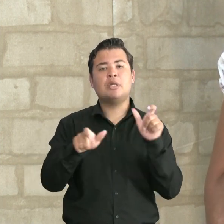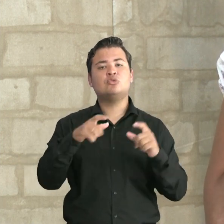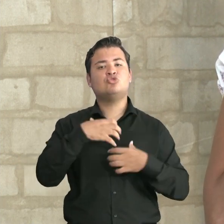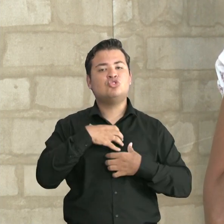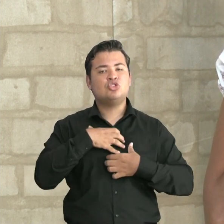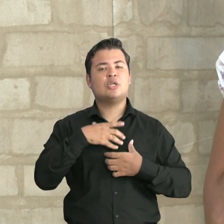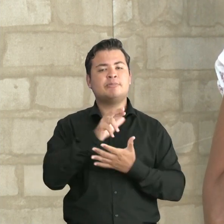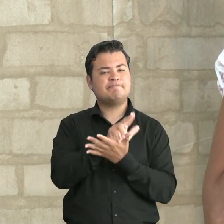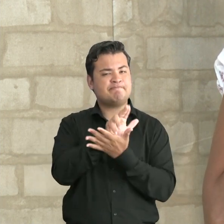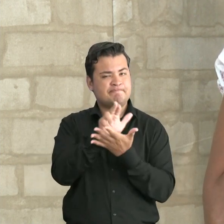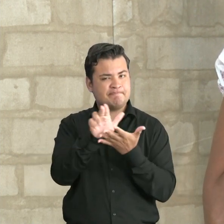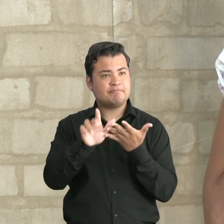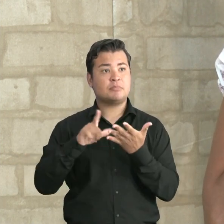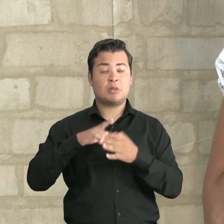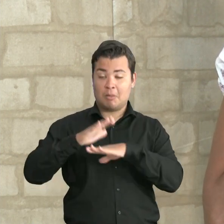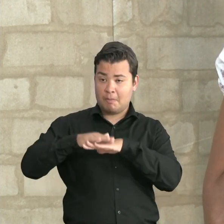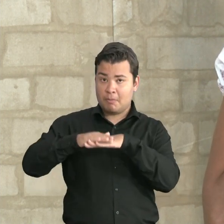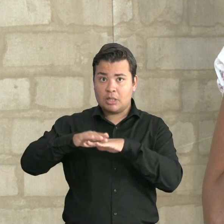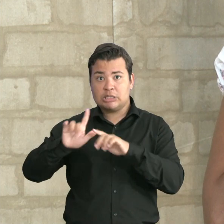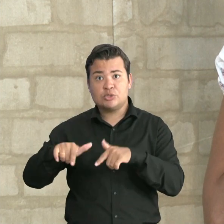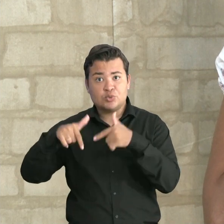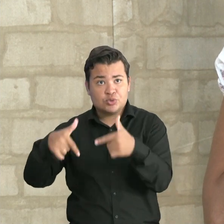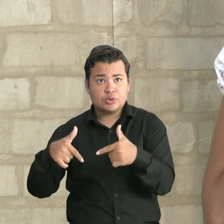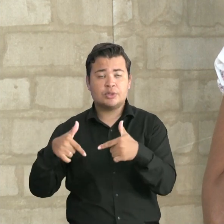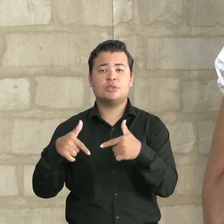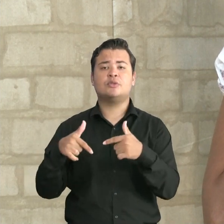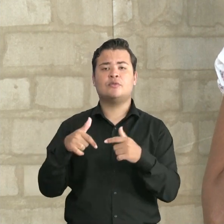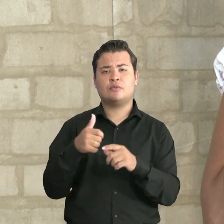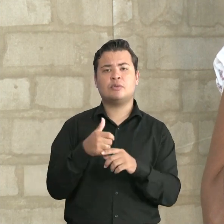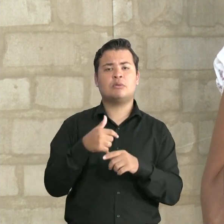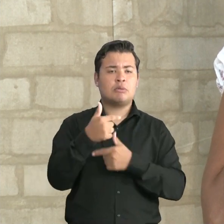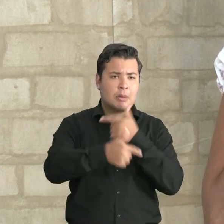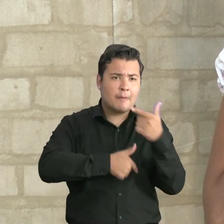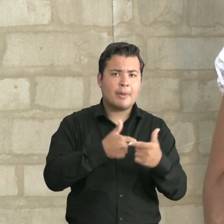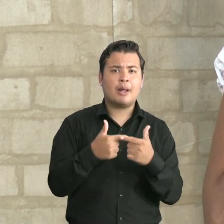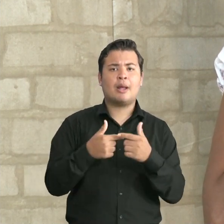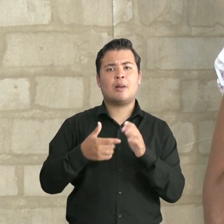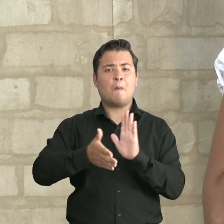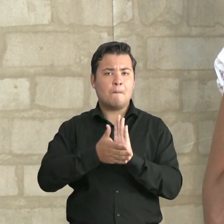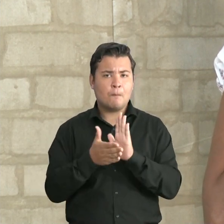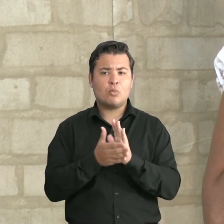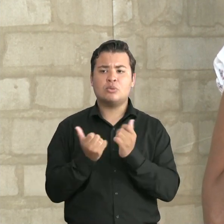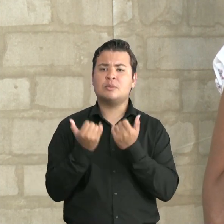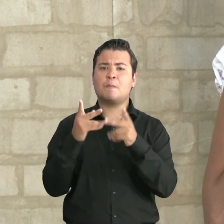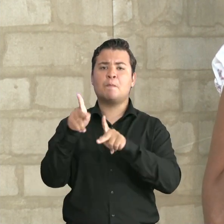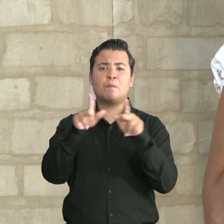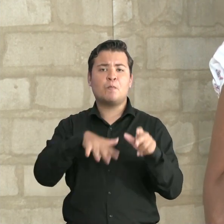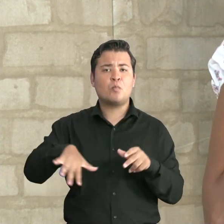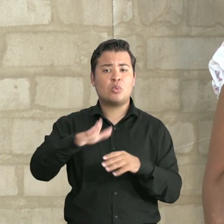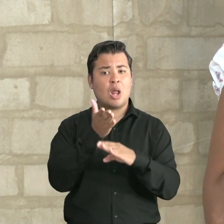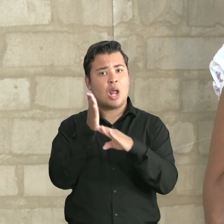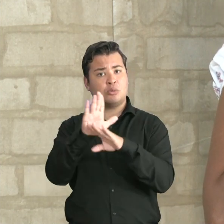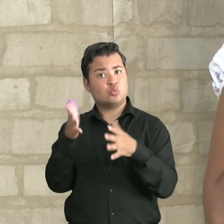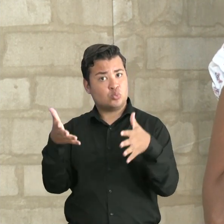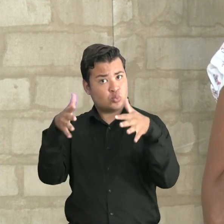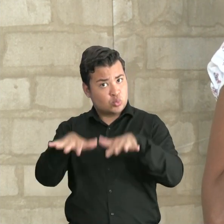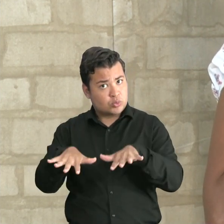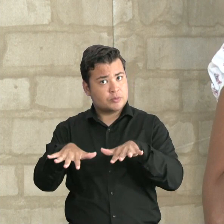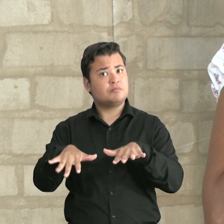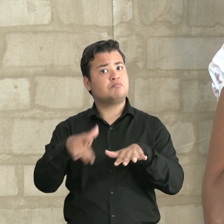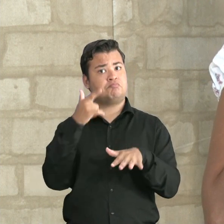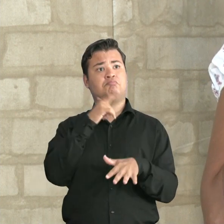de iniciativas, ações e políticas públicas, né, de inclusão, tem entrado